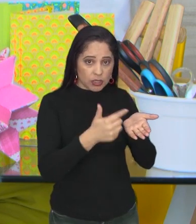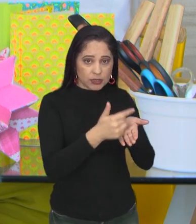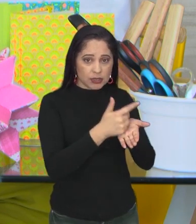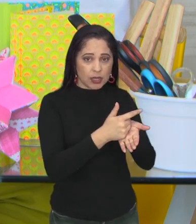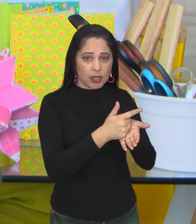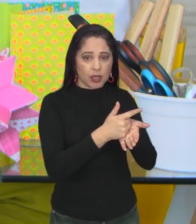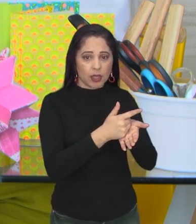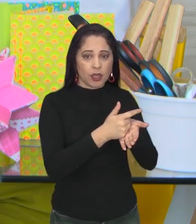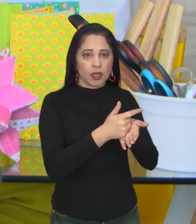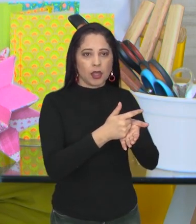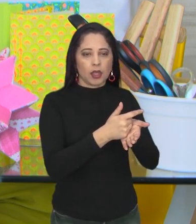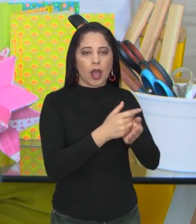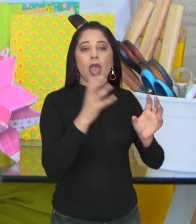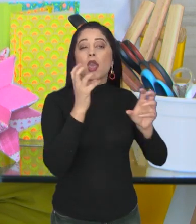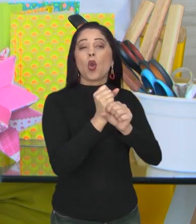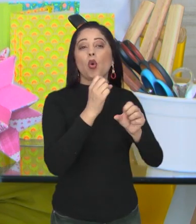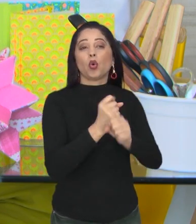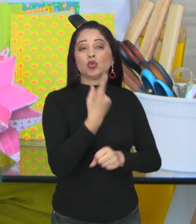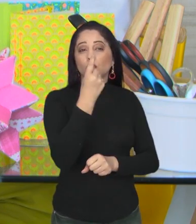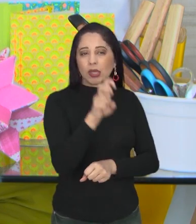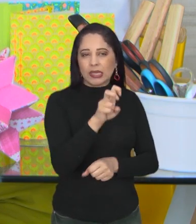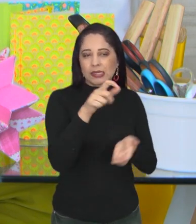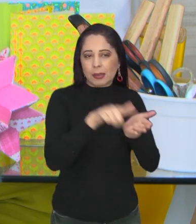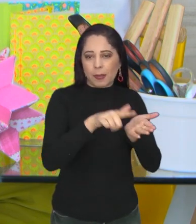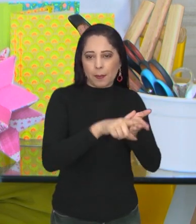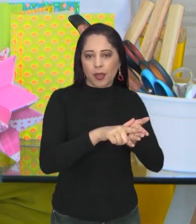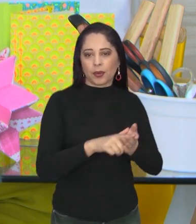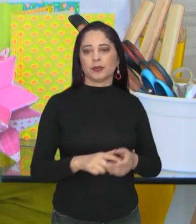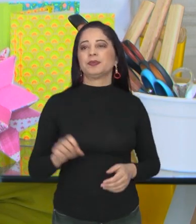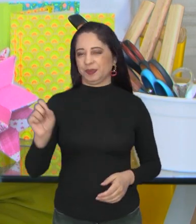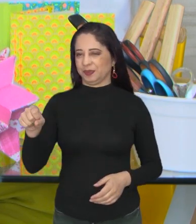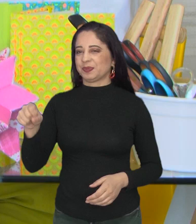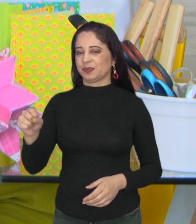que você disse então conto 15 folhas aqui